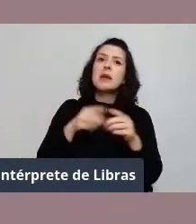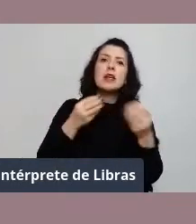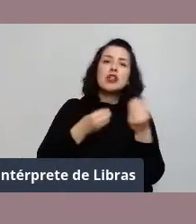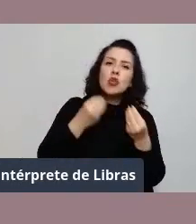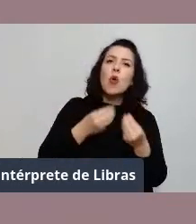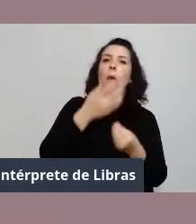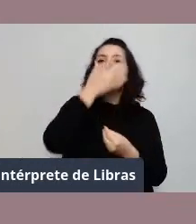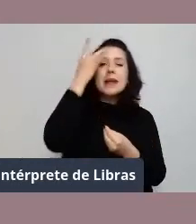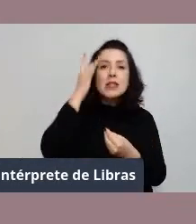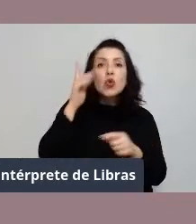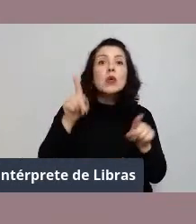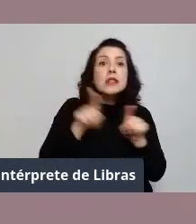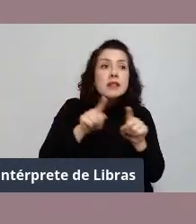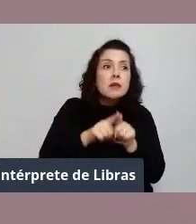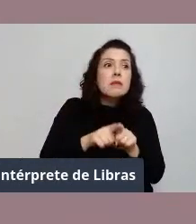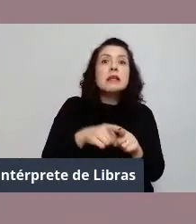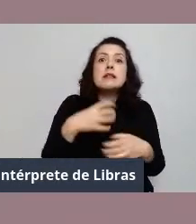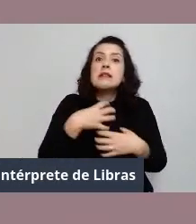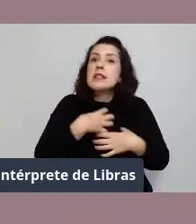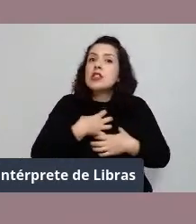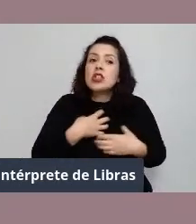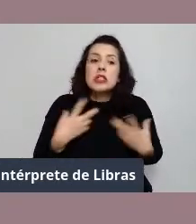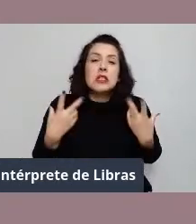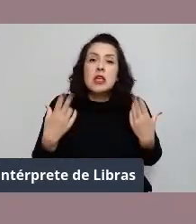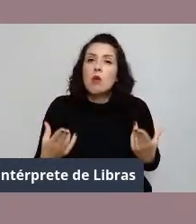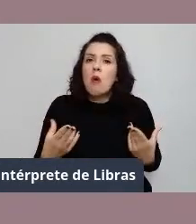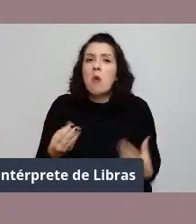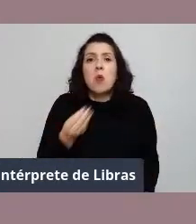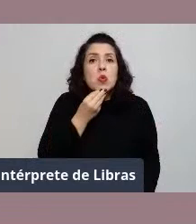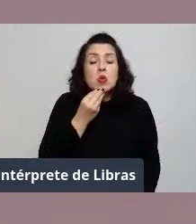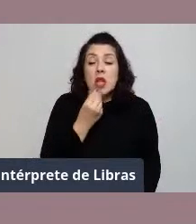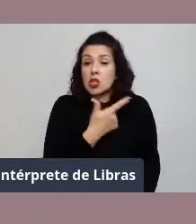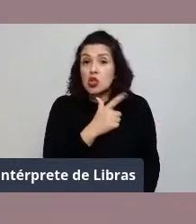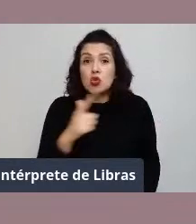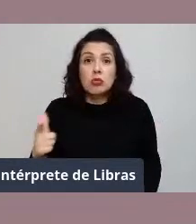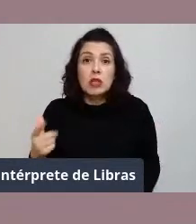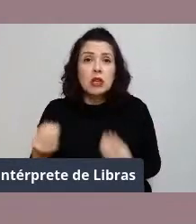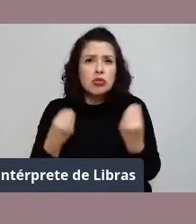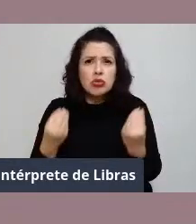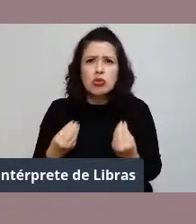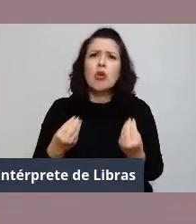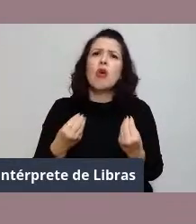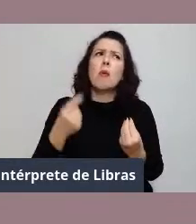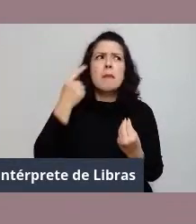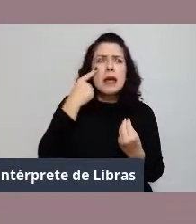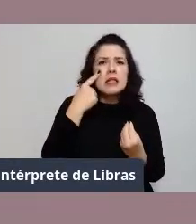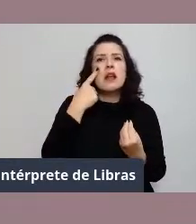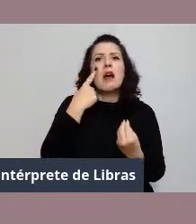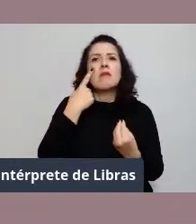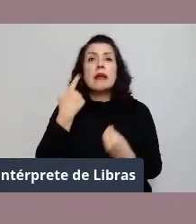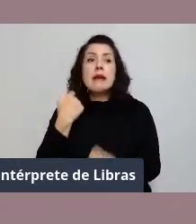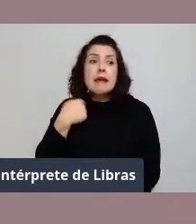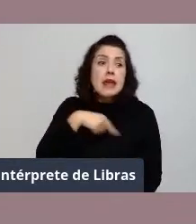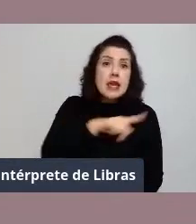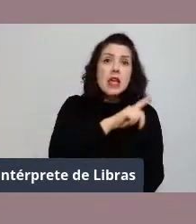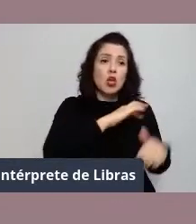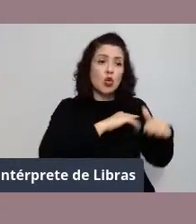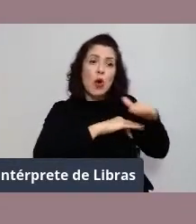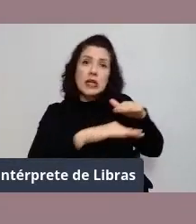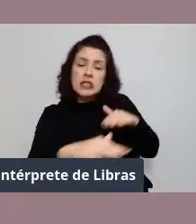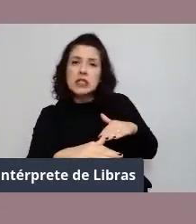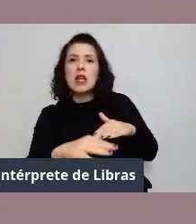que não tivessem a oportunidade de estar fisicamente com esses manuscritos.